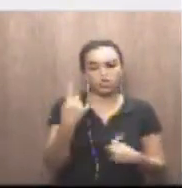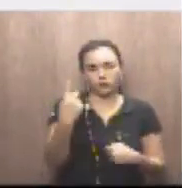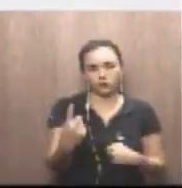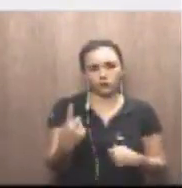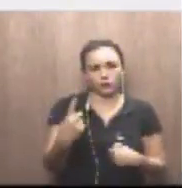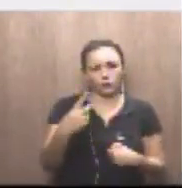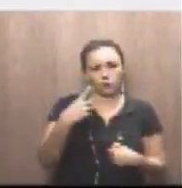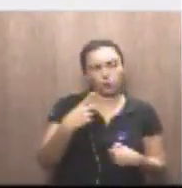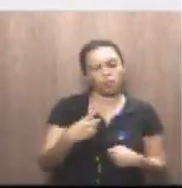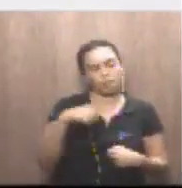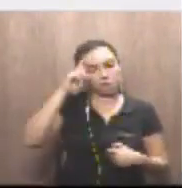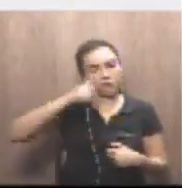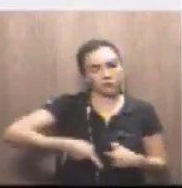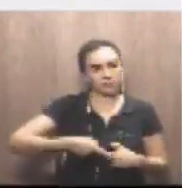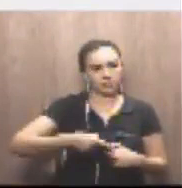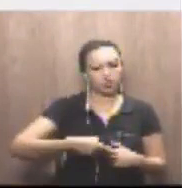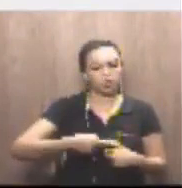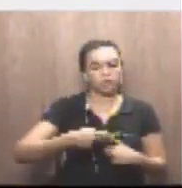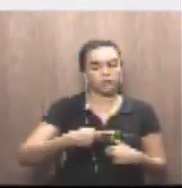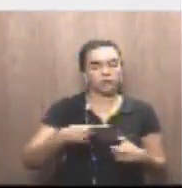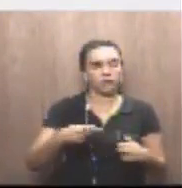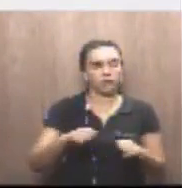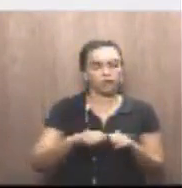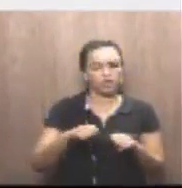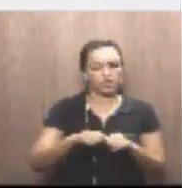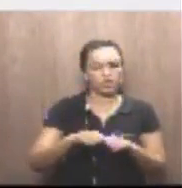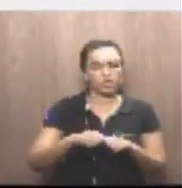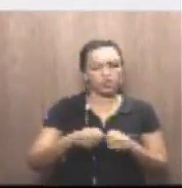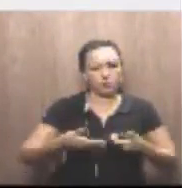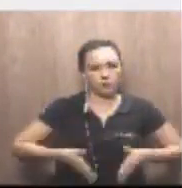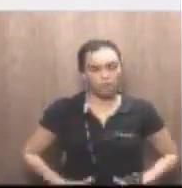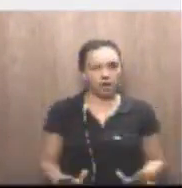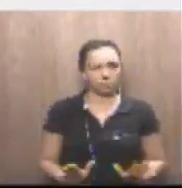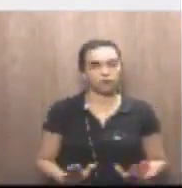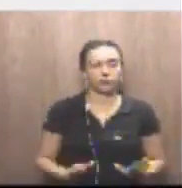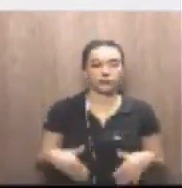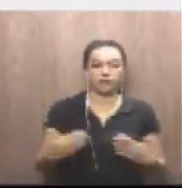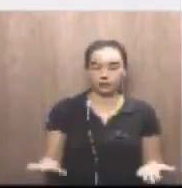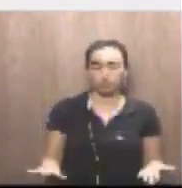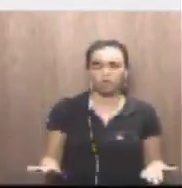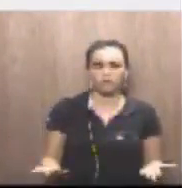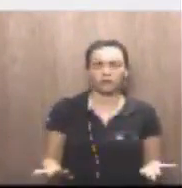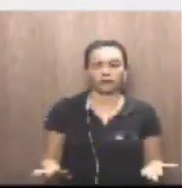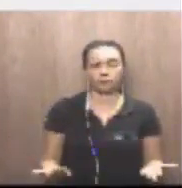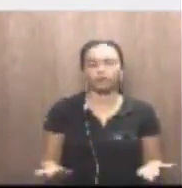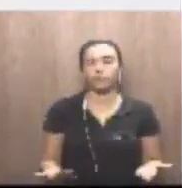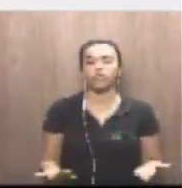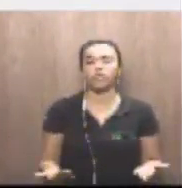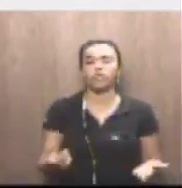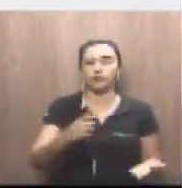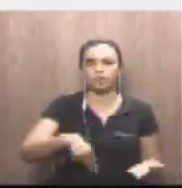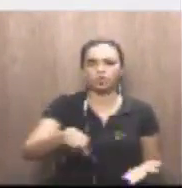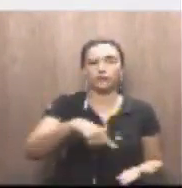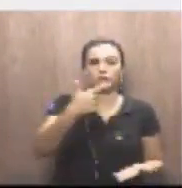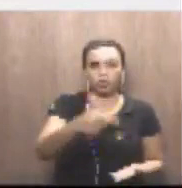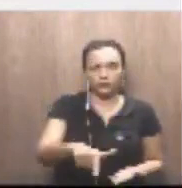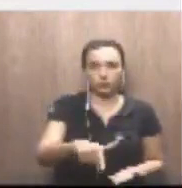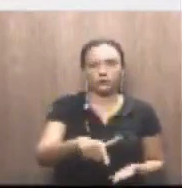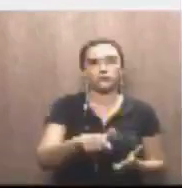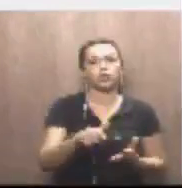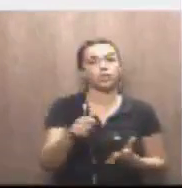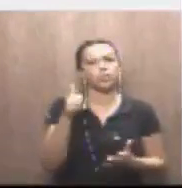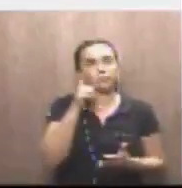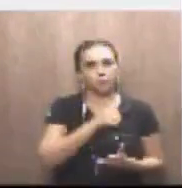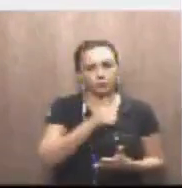comando racional para acionar este mecanismo. Então, ou seja, vamos de novo,